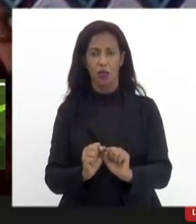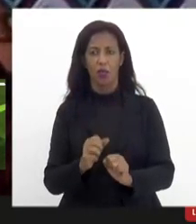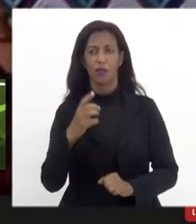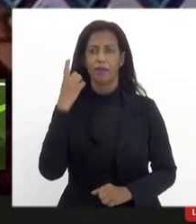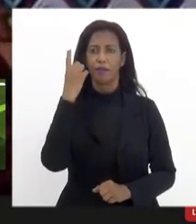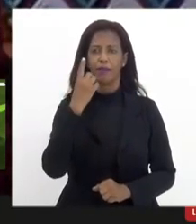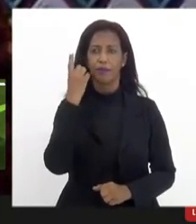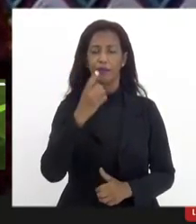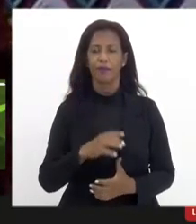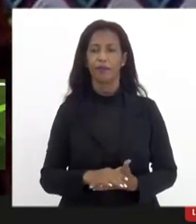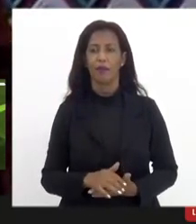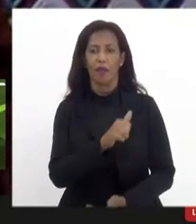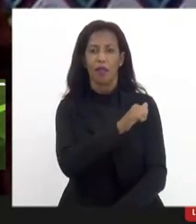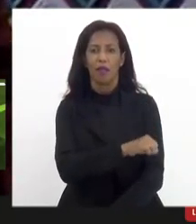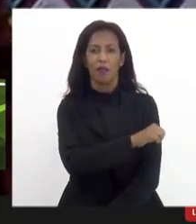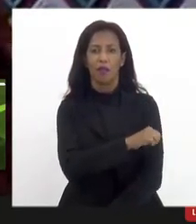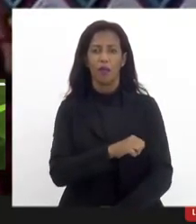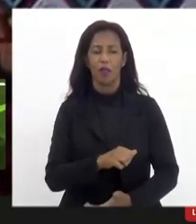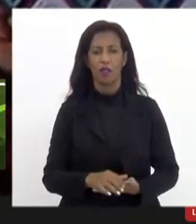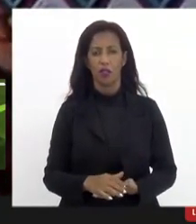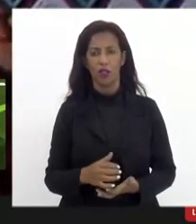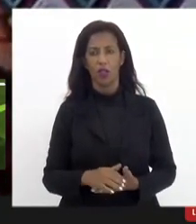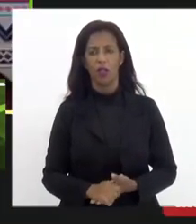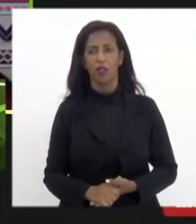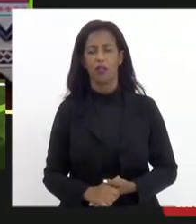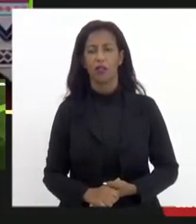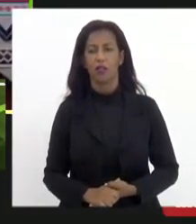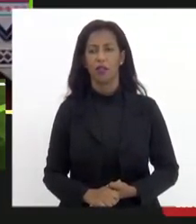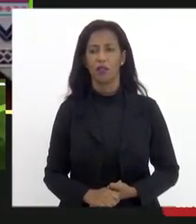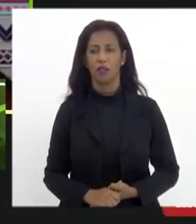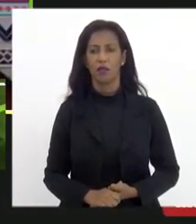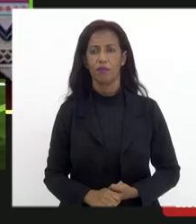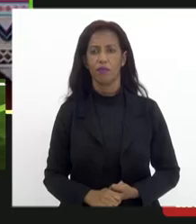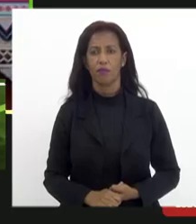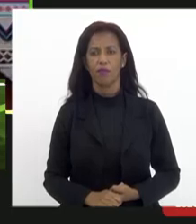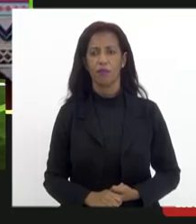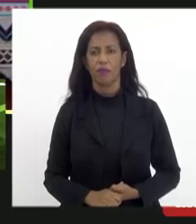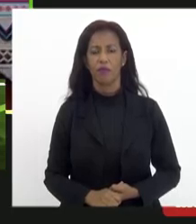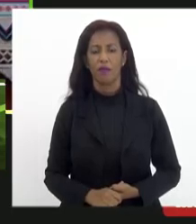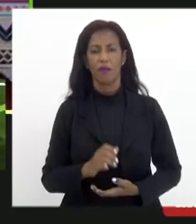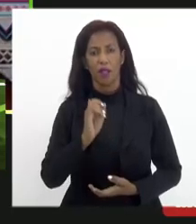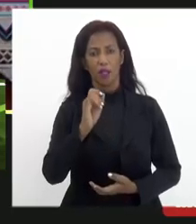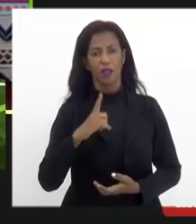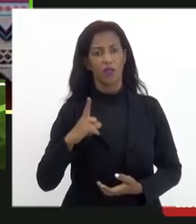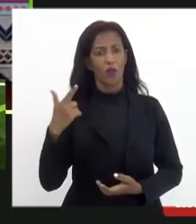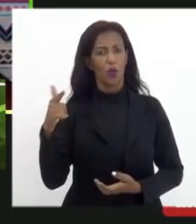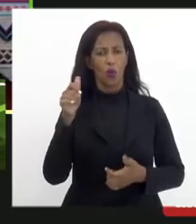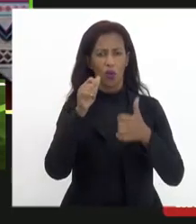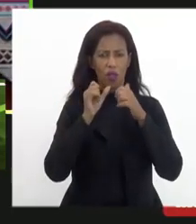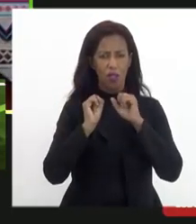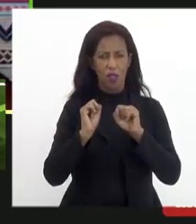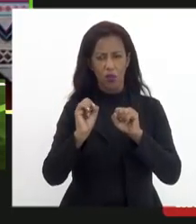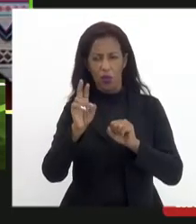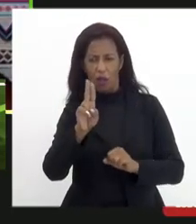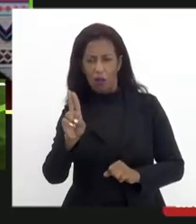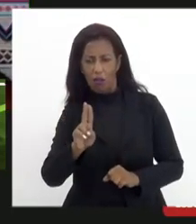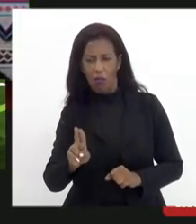deputada enfermeira Rejane, que eu vejo aqui, se tiverem outras assessorias também, desculpa que eu não estou vendo todo